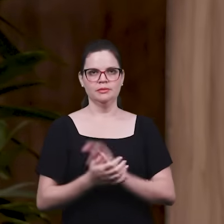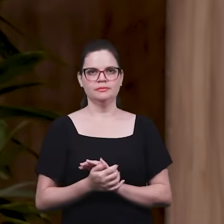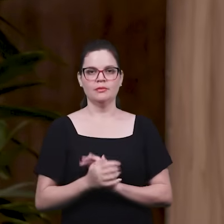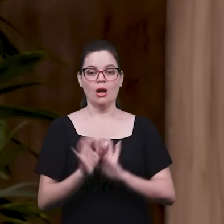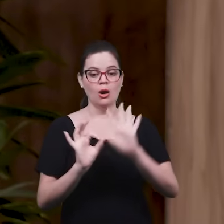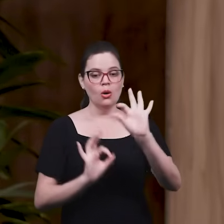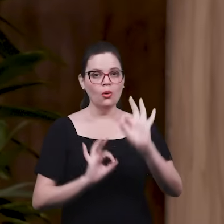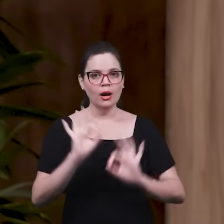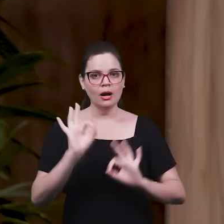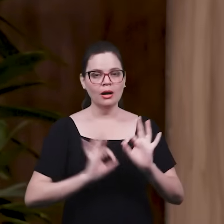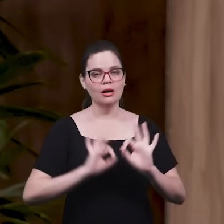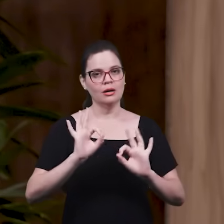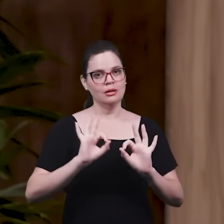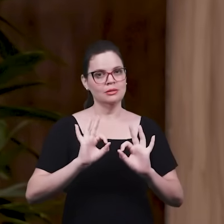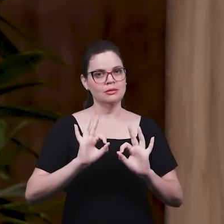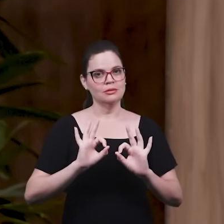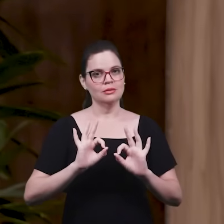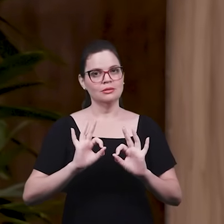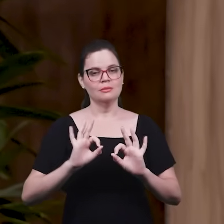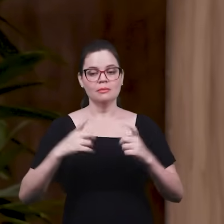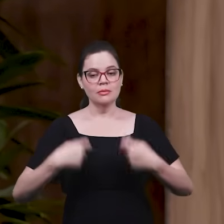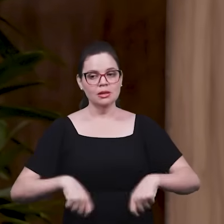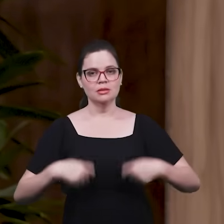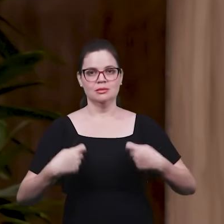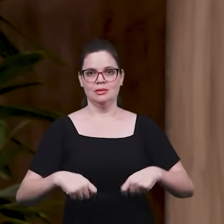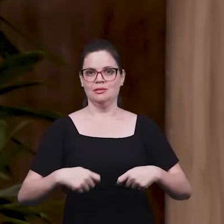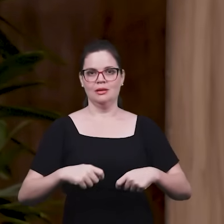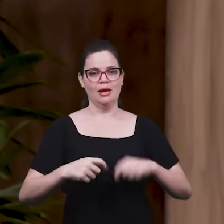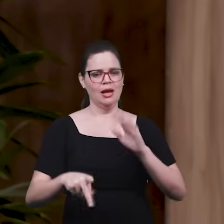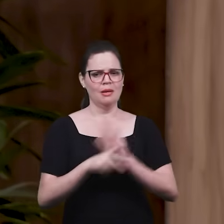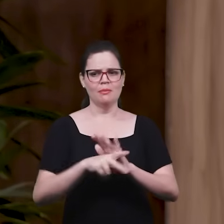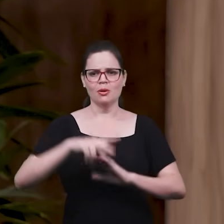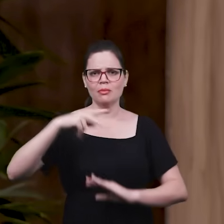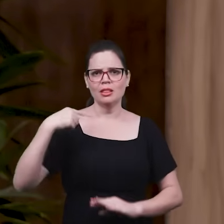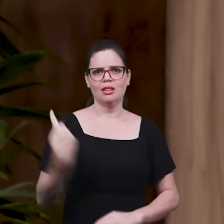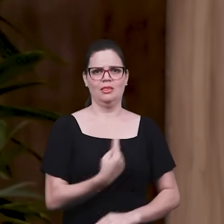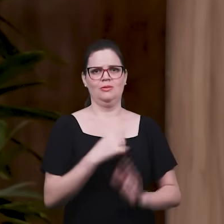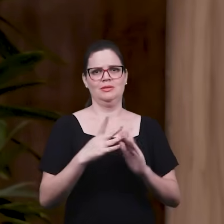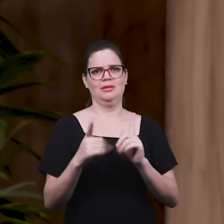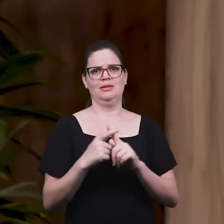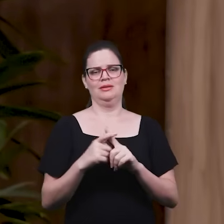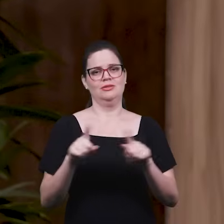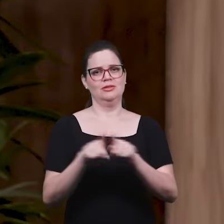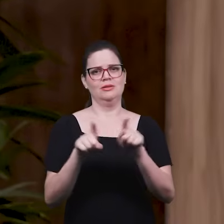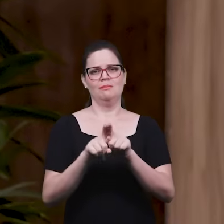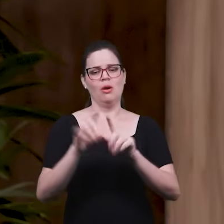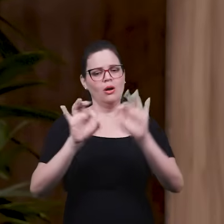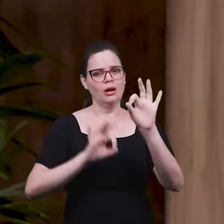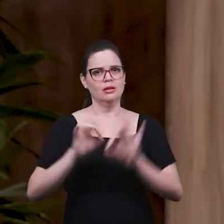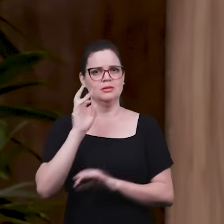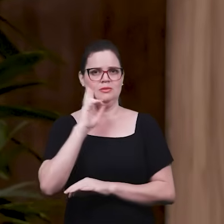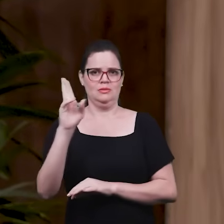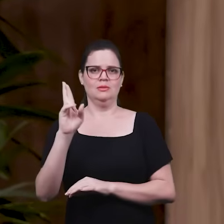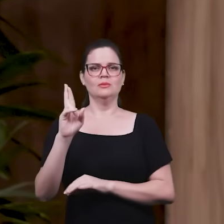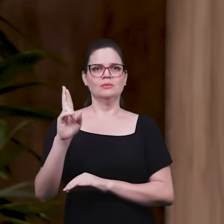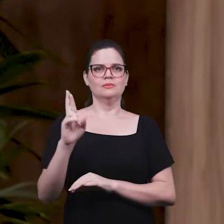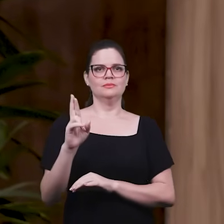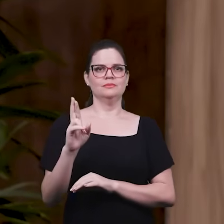organização faz parte da obra, faz parte daquilo que o Senhor quer fazer. Quem era muito